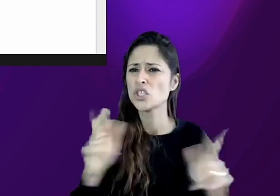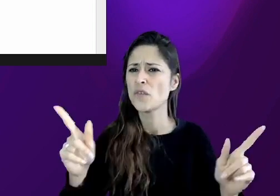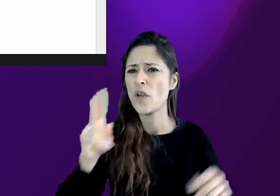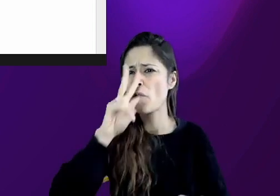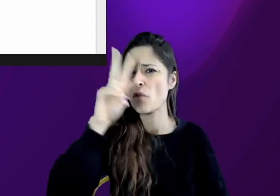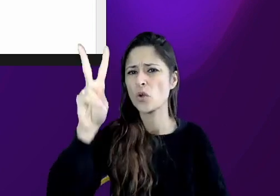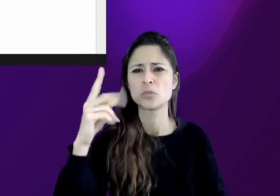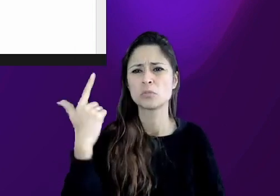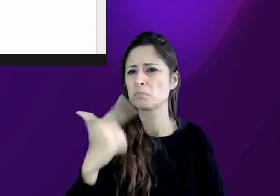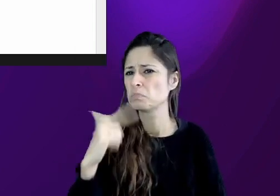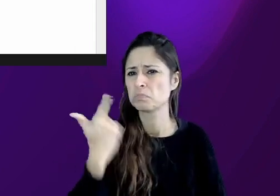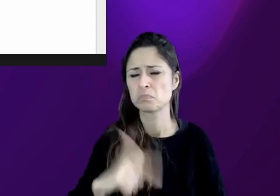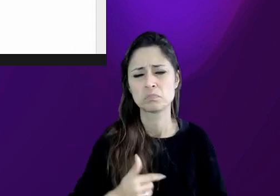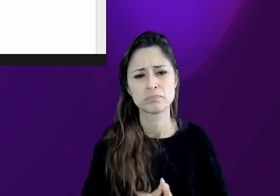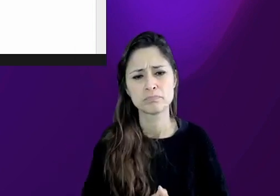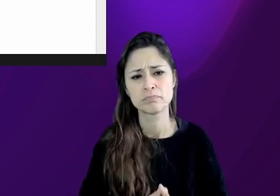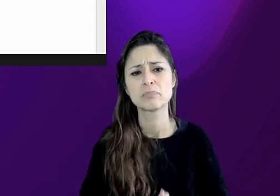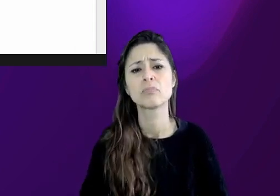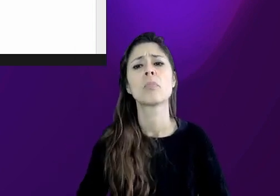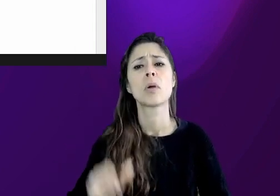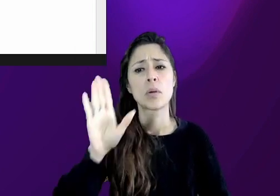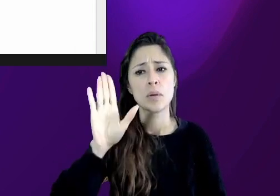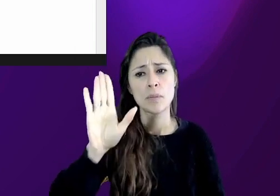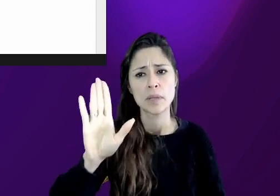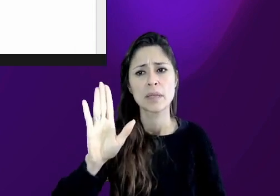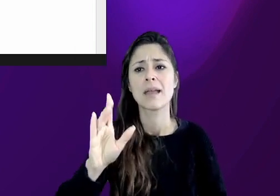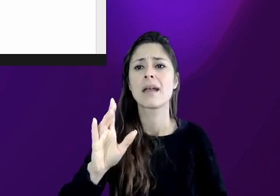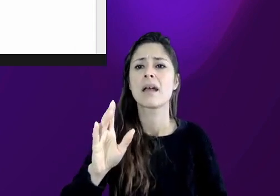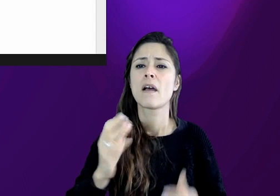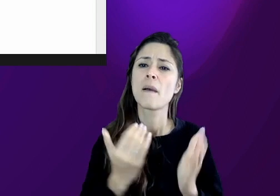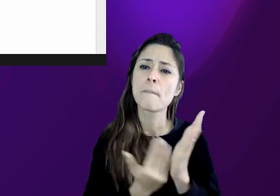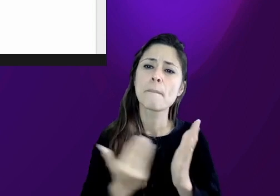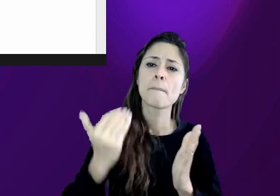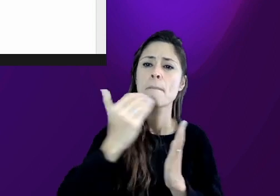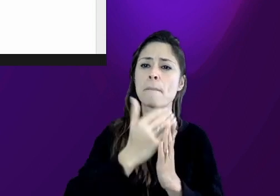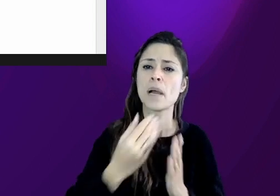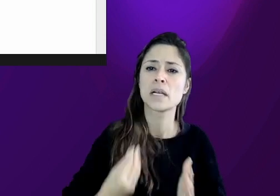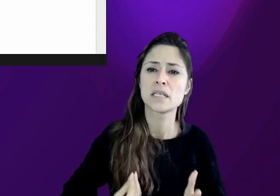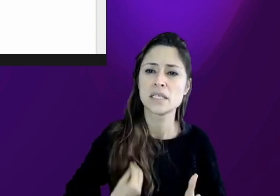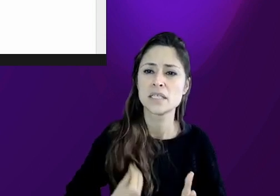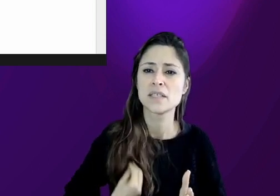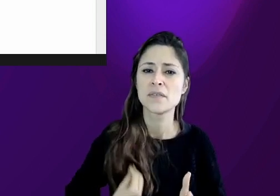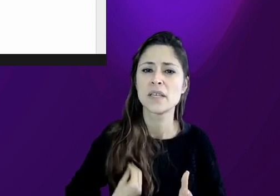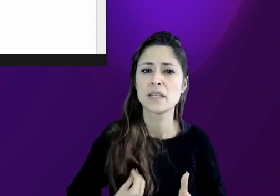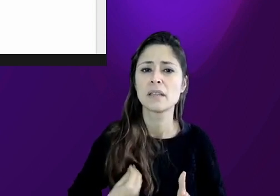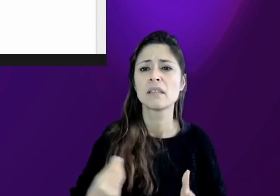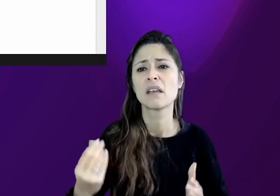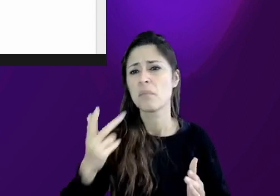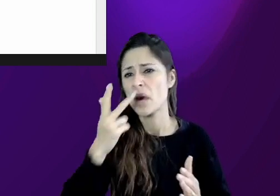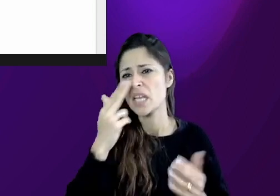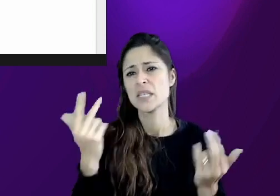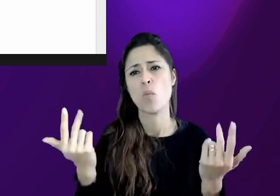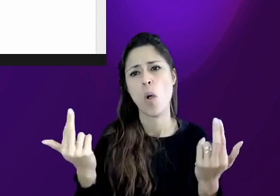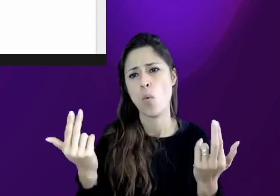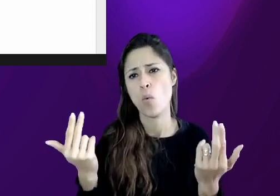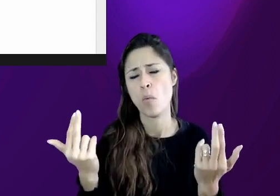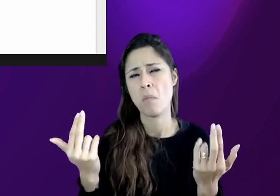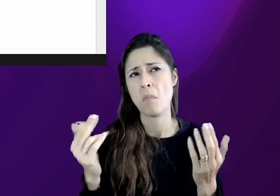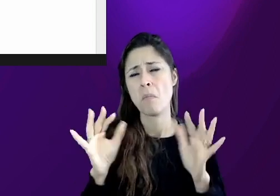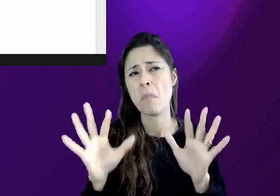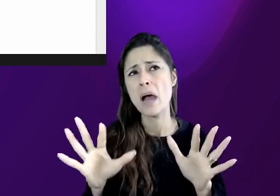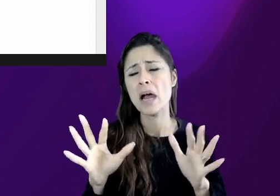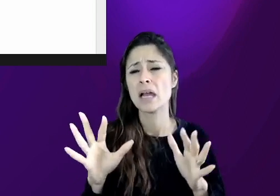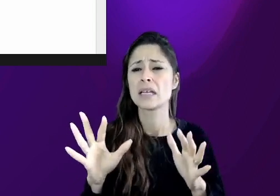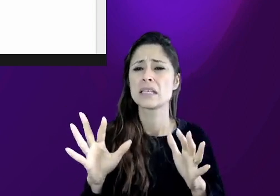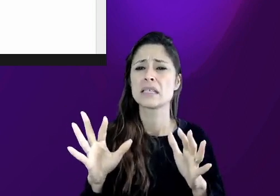esquemas, mas a sobrevida e a sobrevida global foi equivalente, tá? Mas em um desses esquemas, na